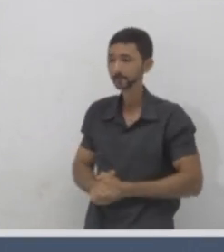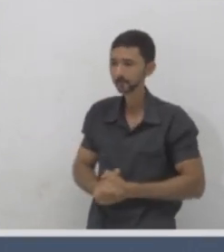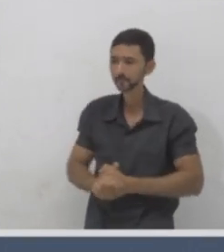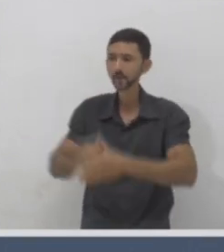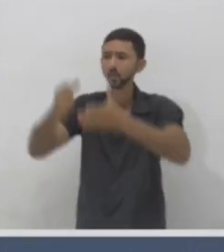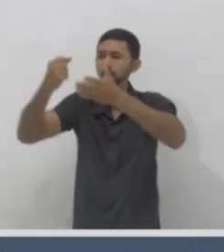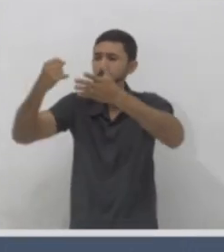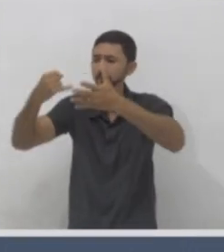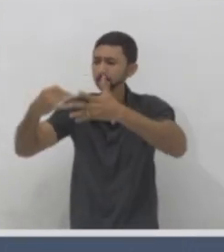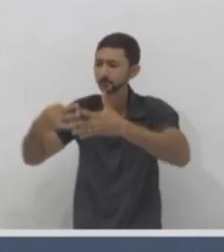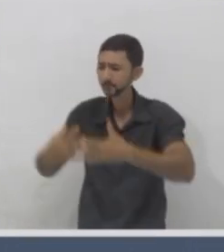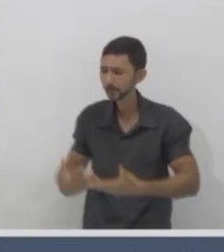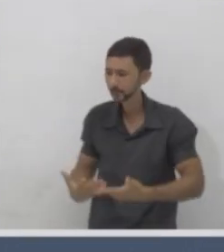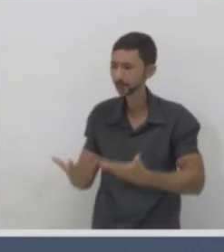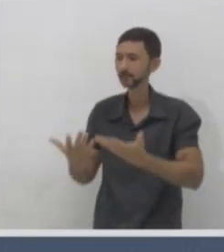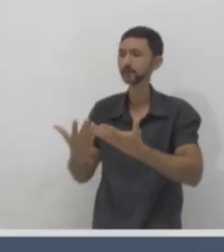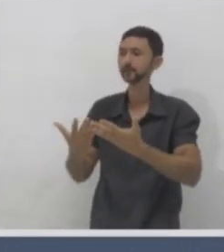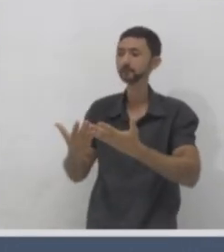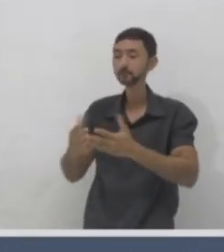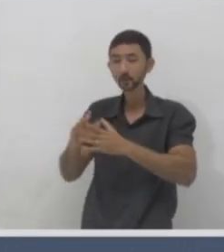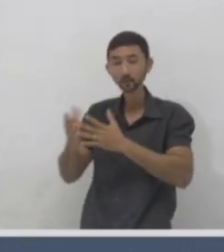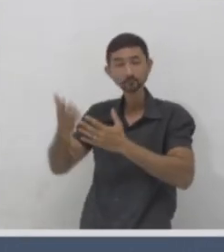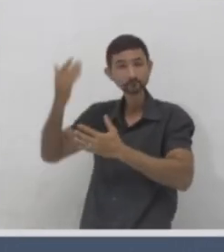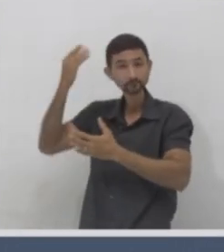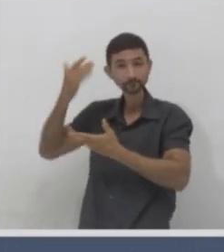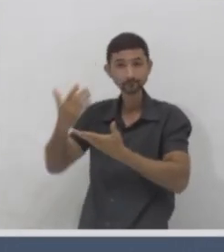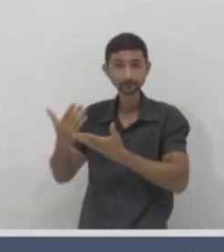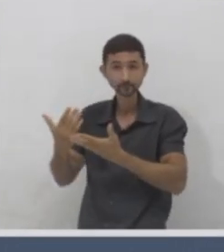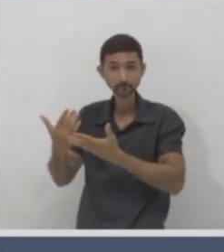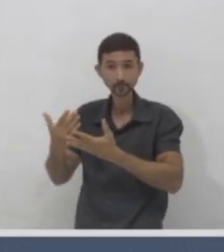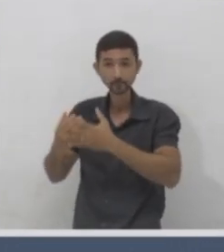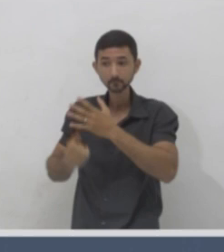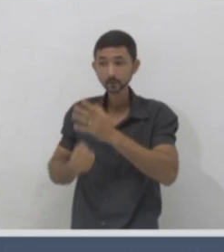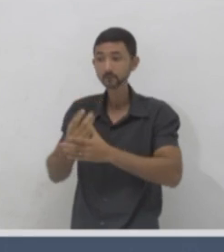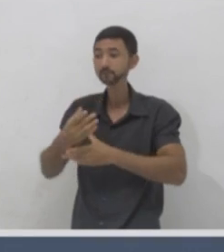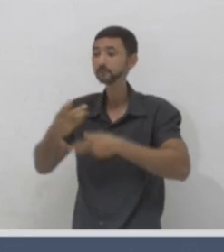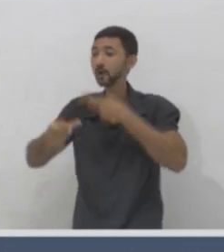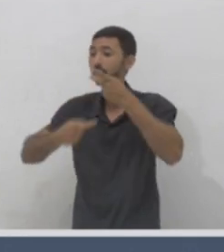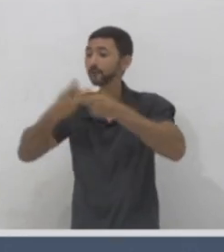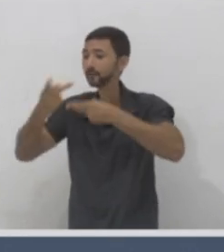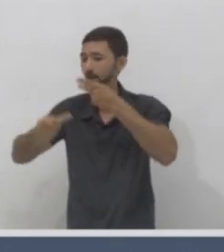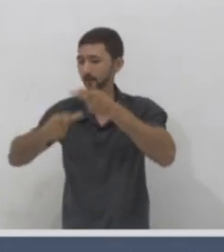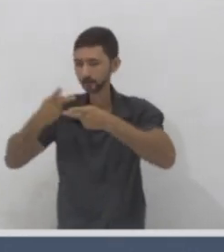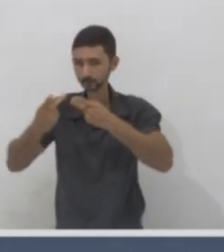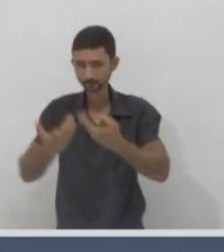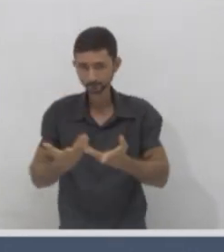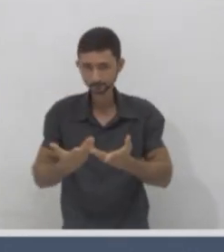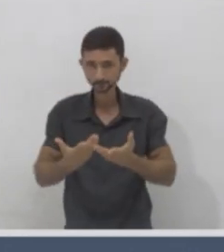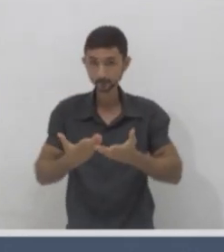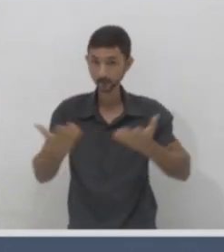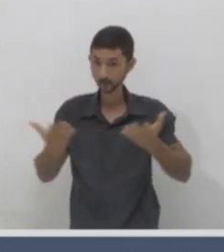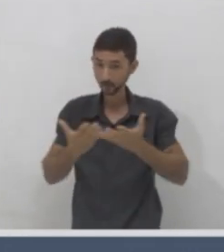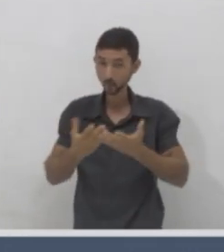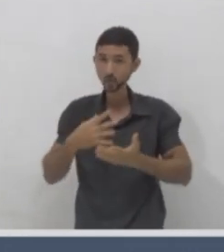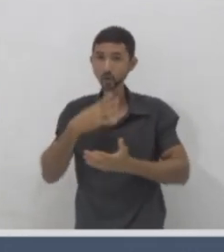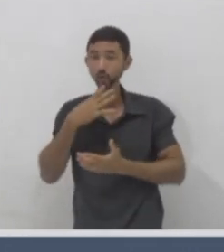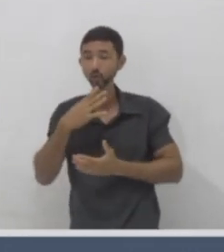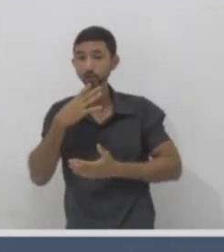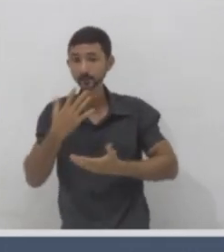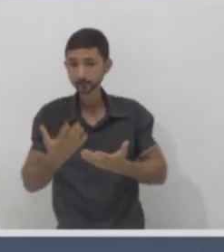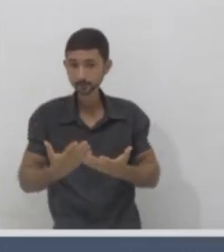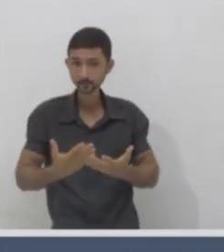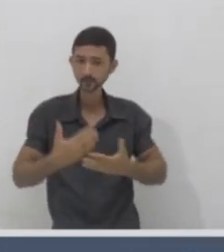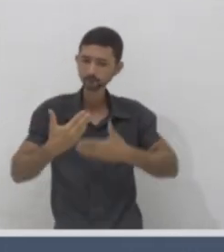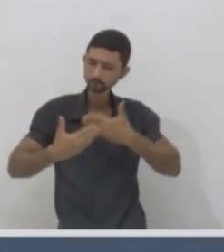ela nasceu originalmente de forma oral, tá certo? E agora nós vamos conhecer um pouco